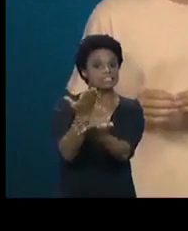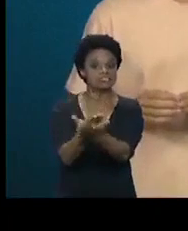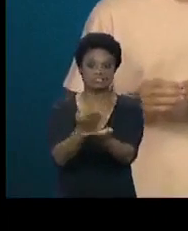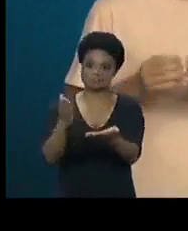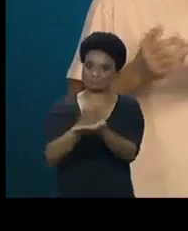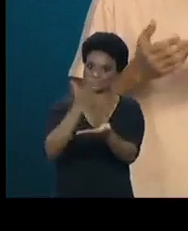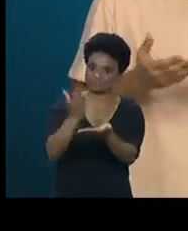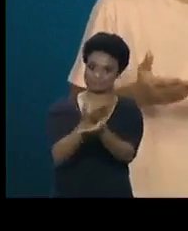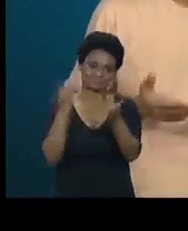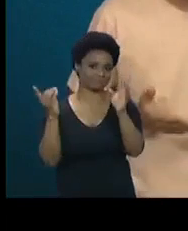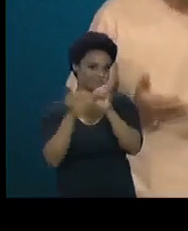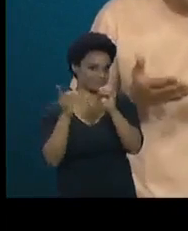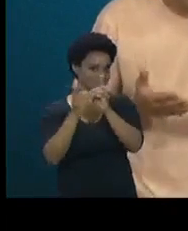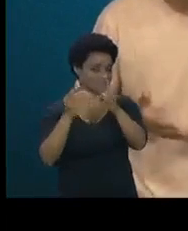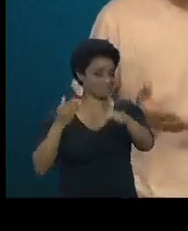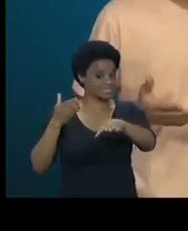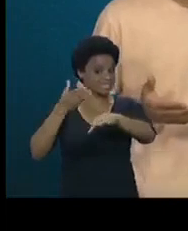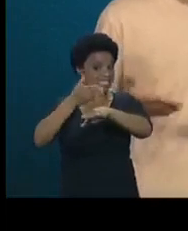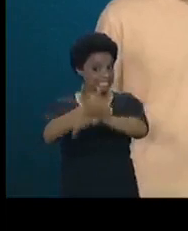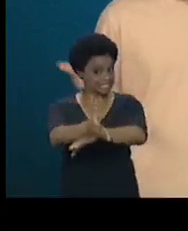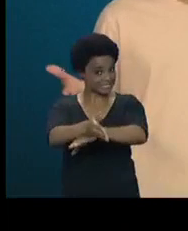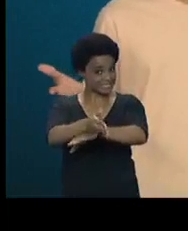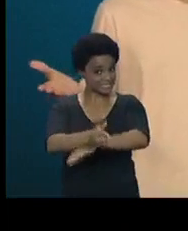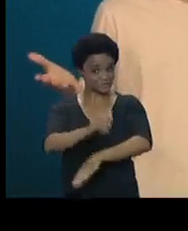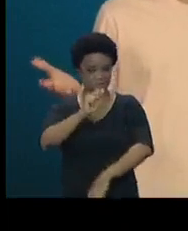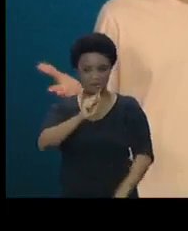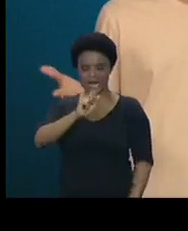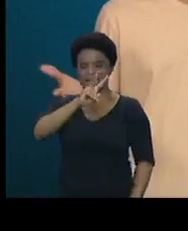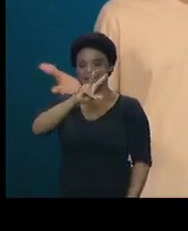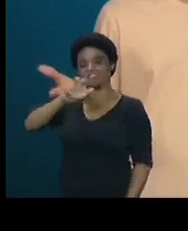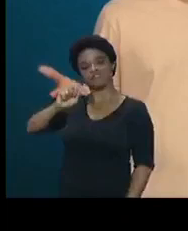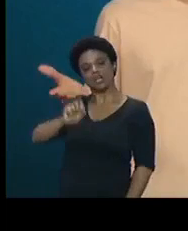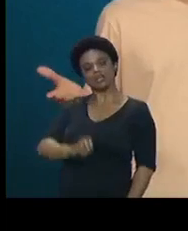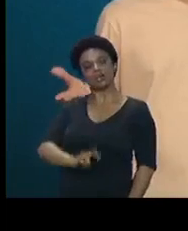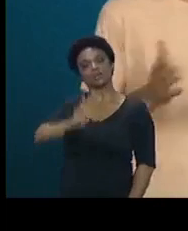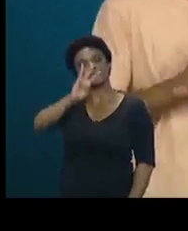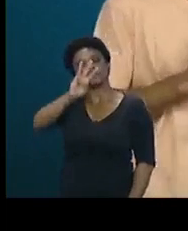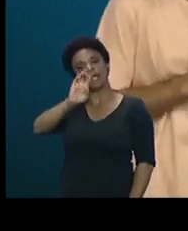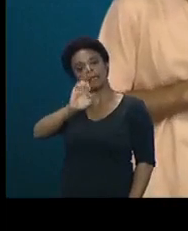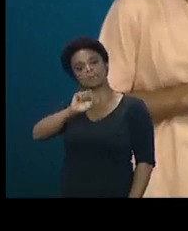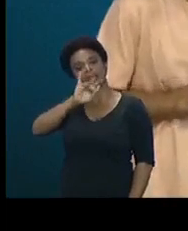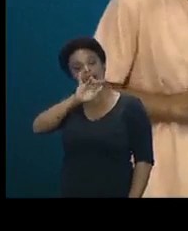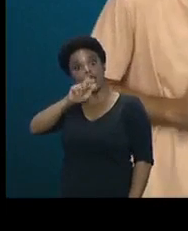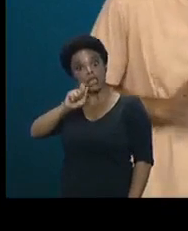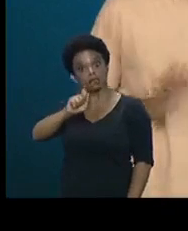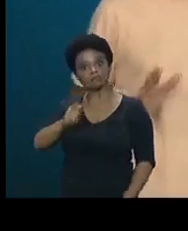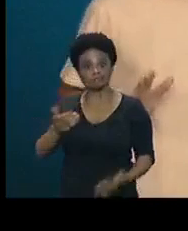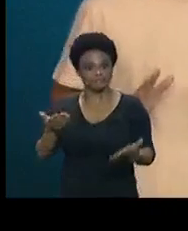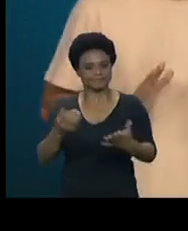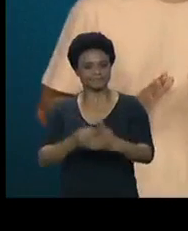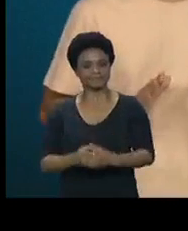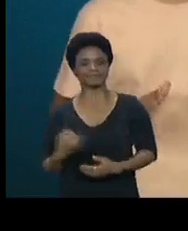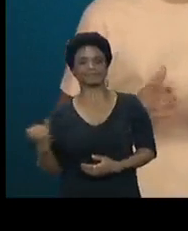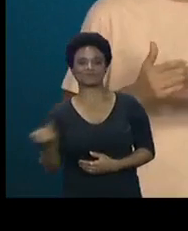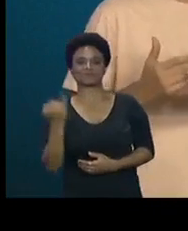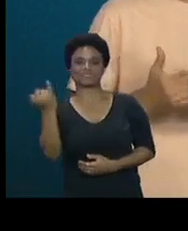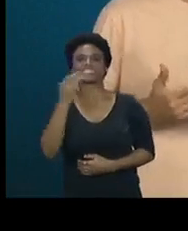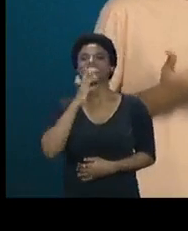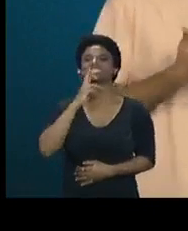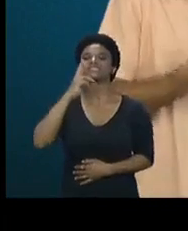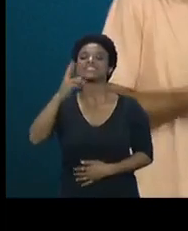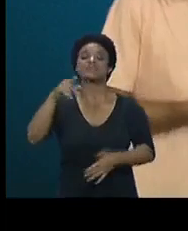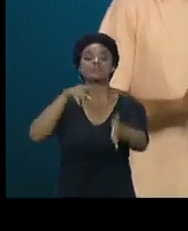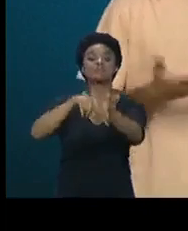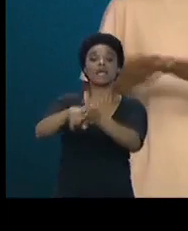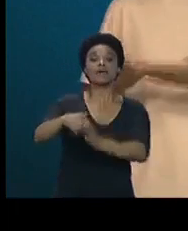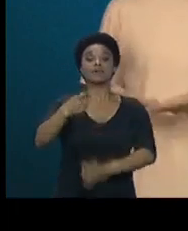didático, acessar o material complementar e acompanhar as webaulas, não é mesmo? E que também é fundamental responder aos questionários